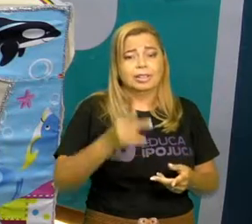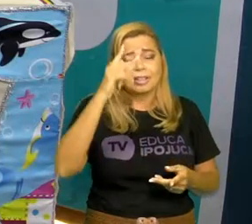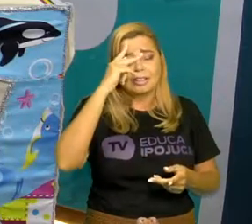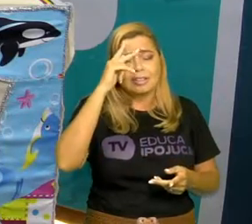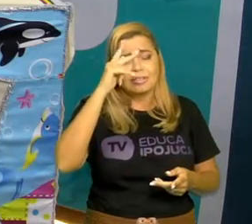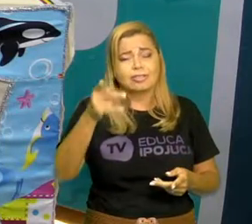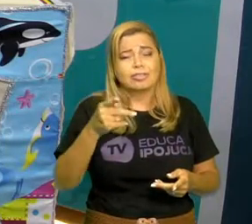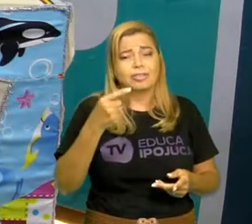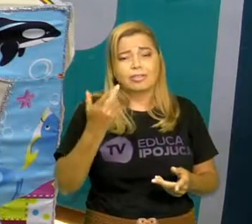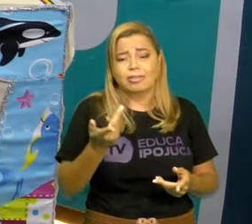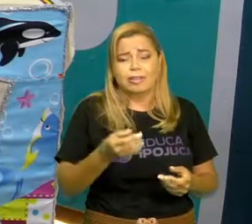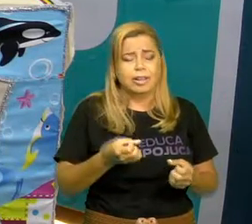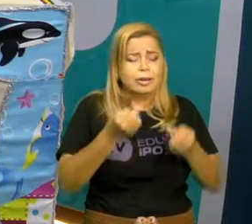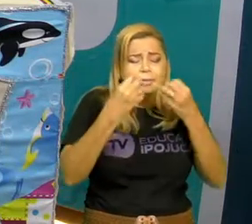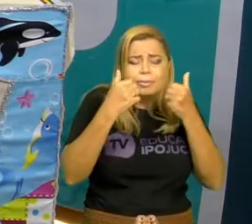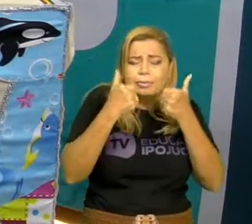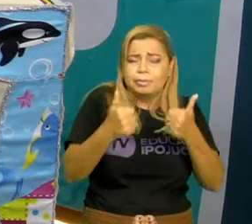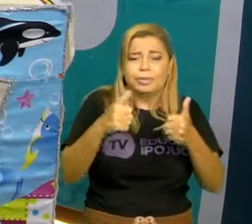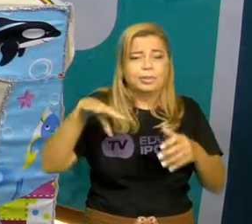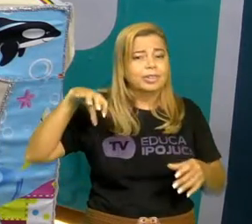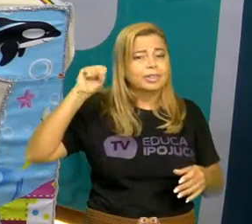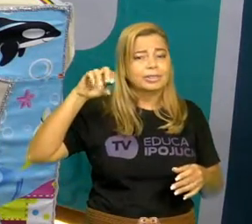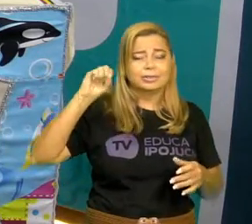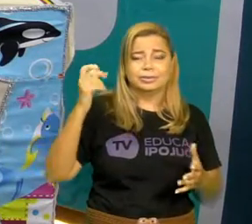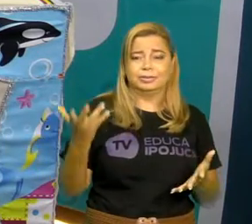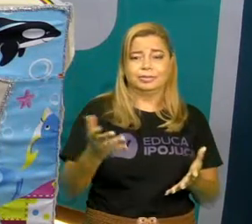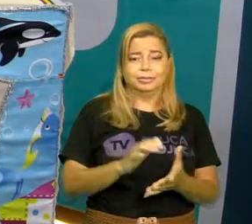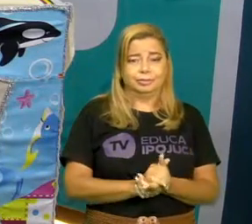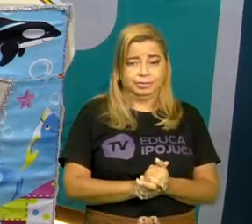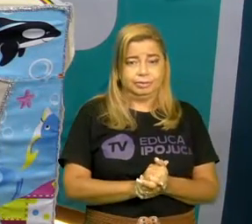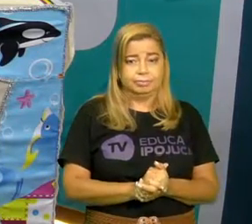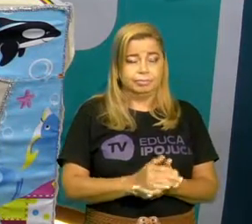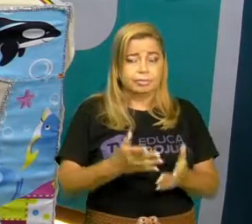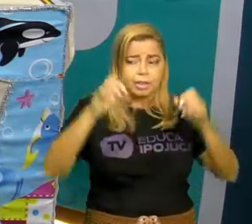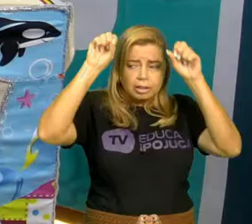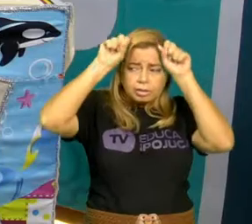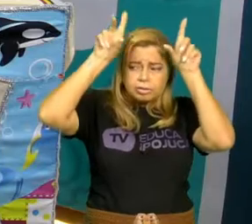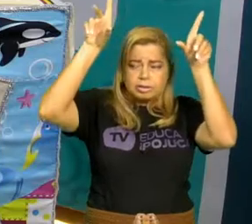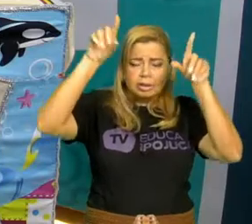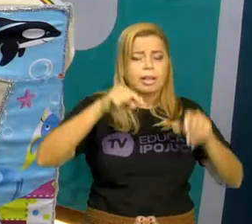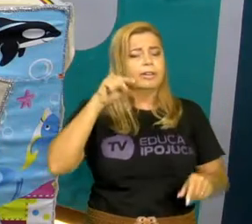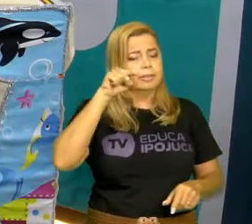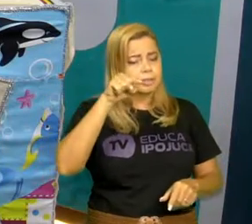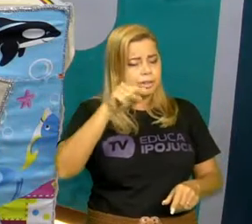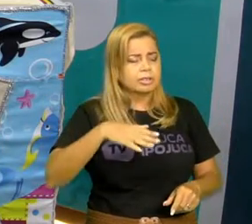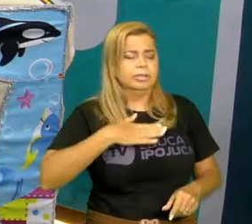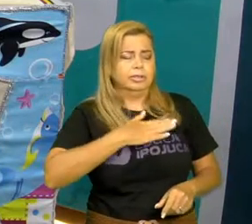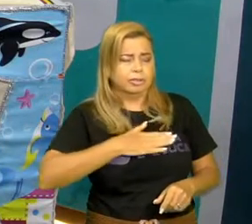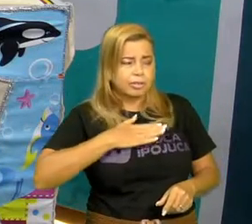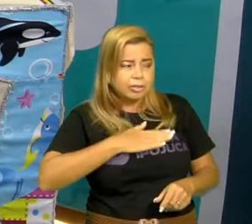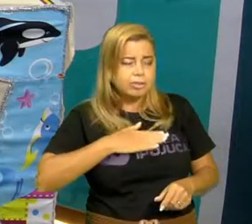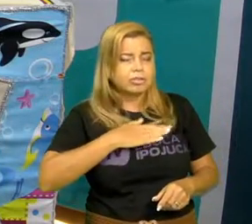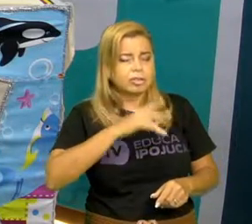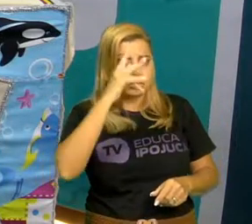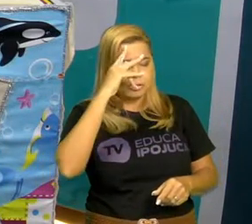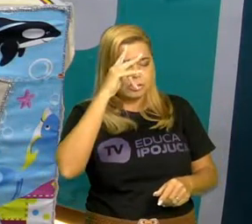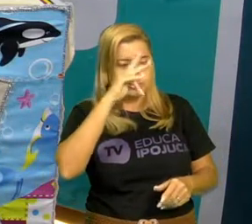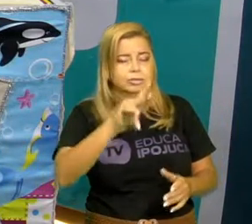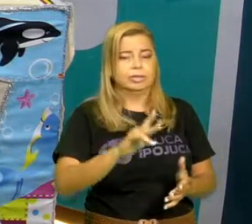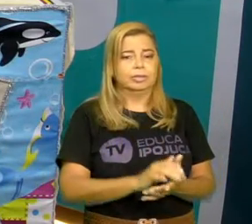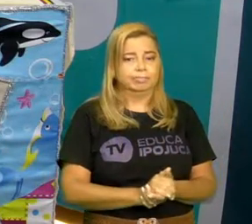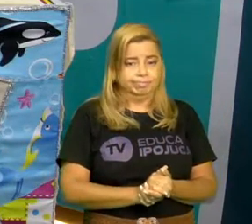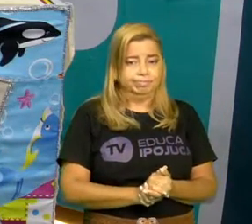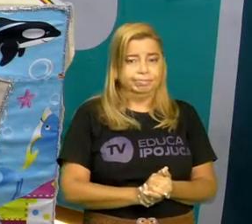de ouvir, Leiturinha. Tá certo. E eu tenho certeza, Leiturinha, que essa tu vai gostar. Tá bom. Certo?